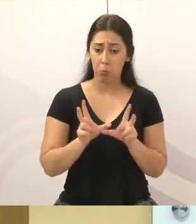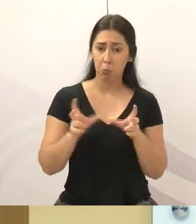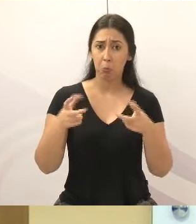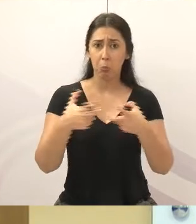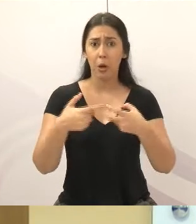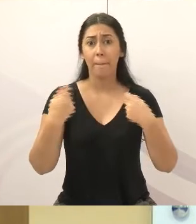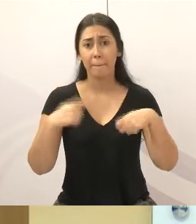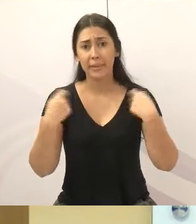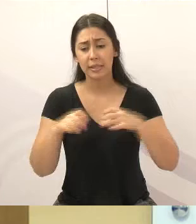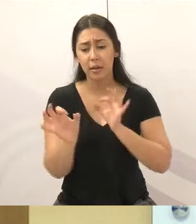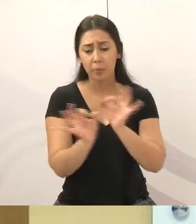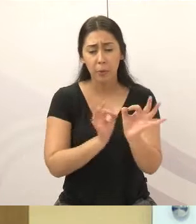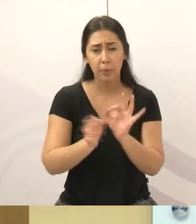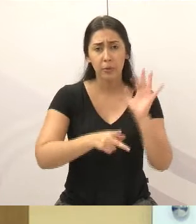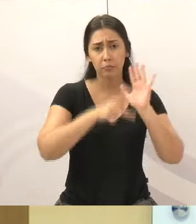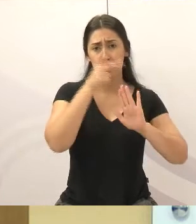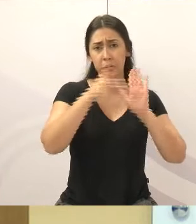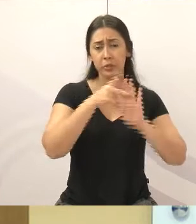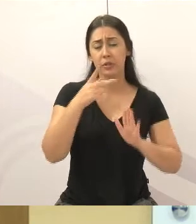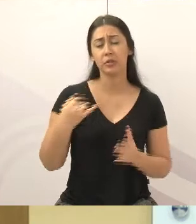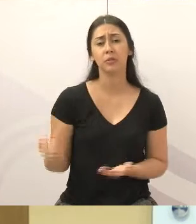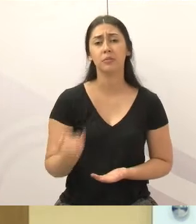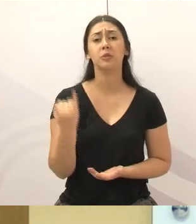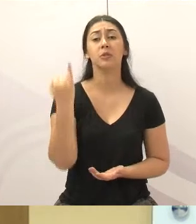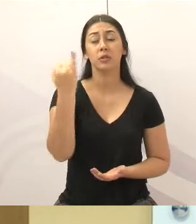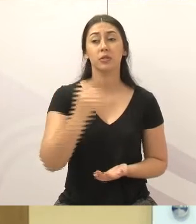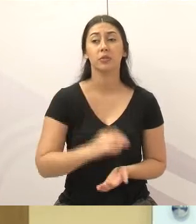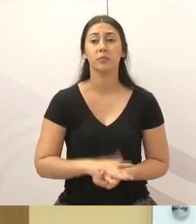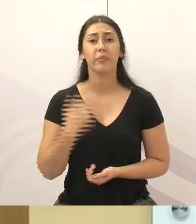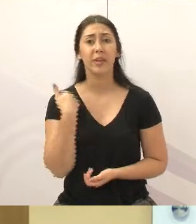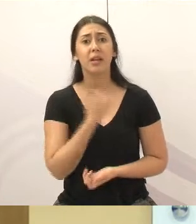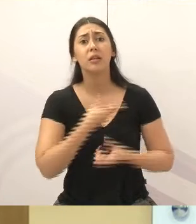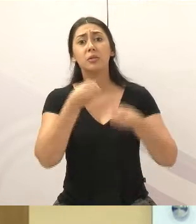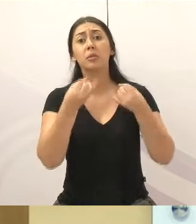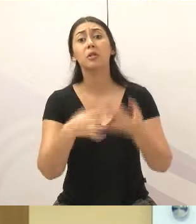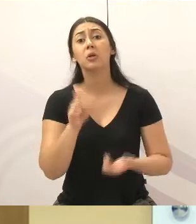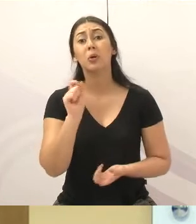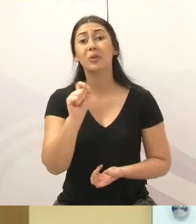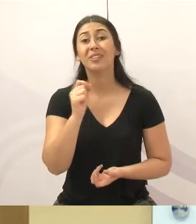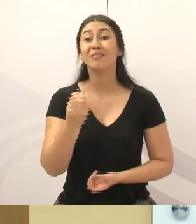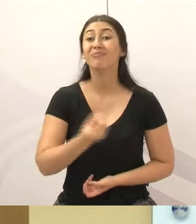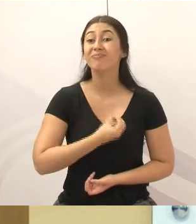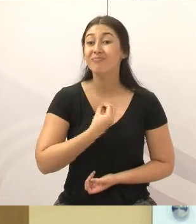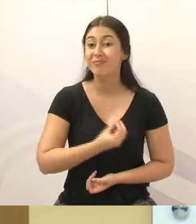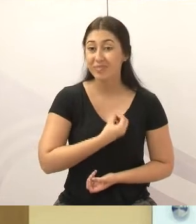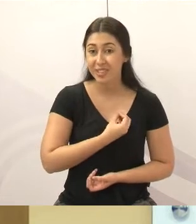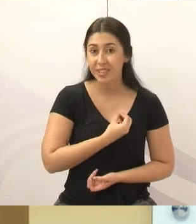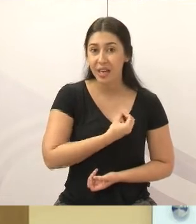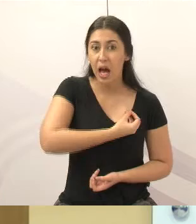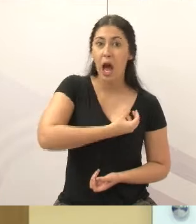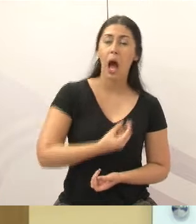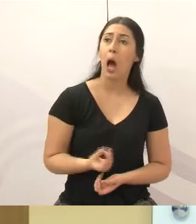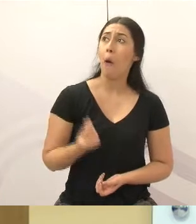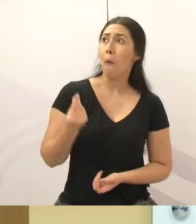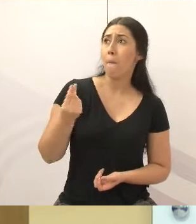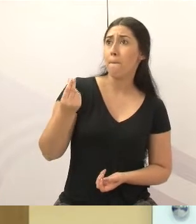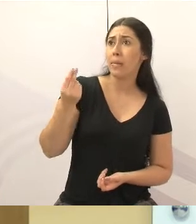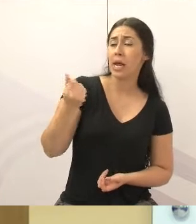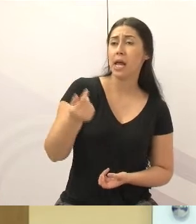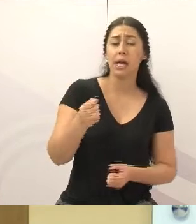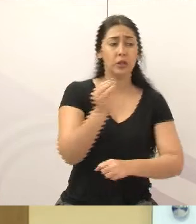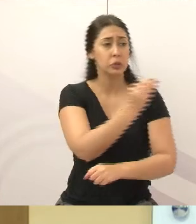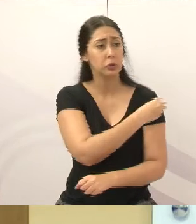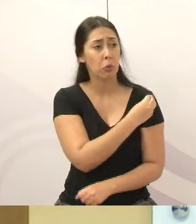elaborar um projeto como esse de suma importância. Nós estamos falando, gente, de vidas, que não é o valor do álcool gel ou o valor da